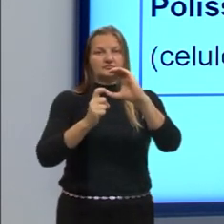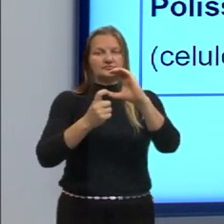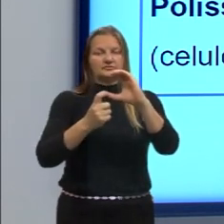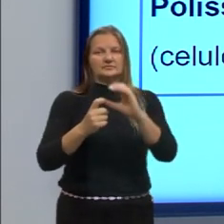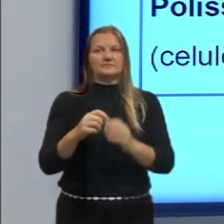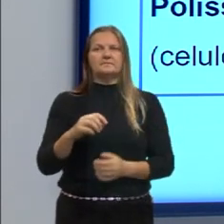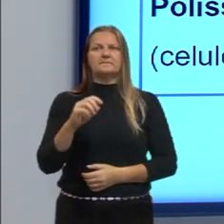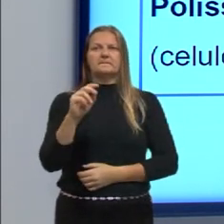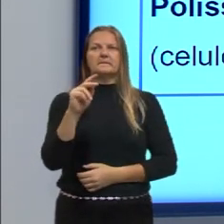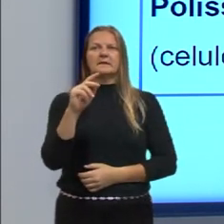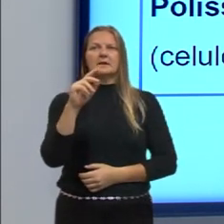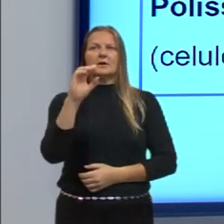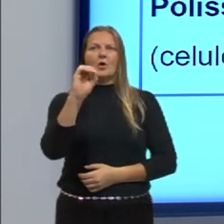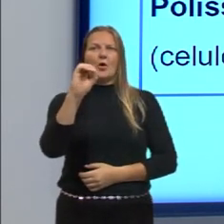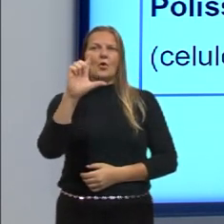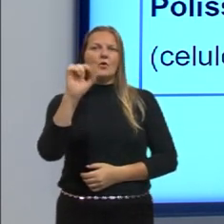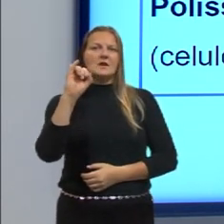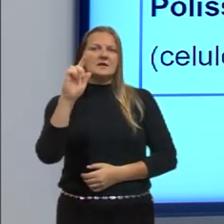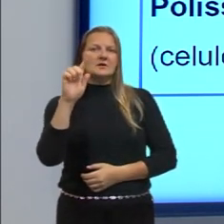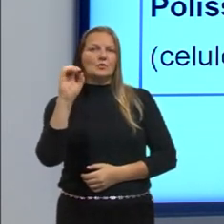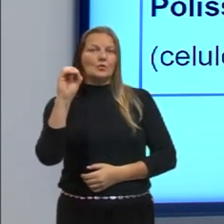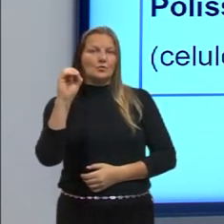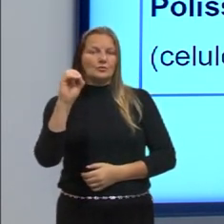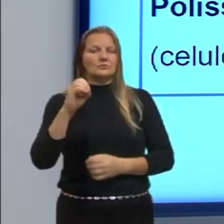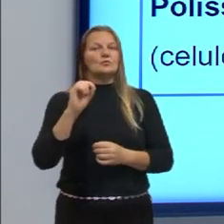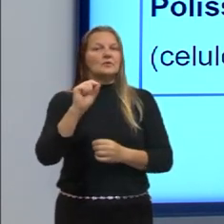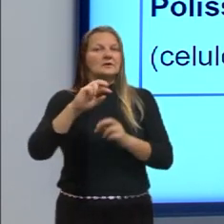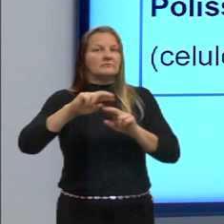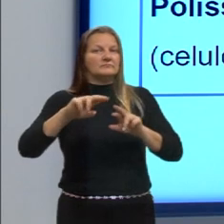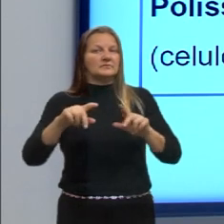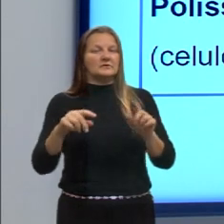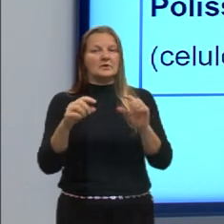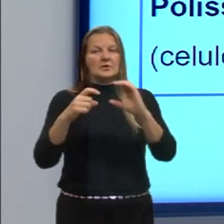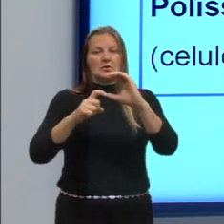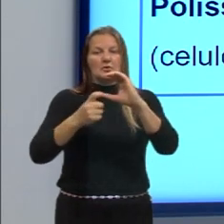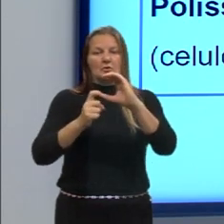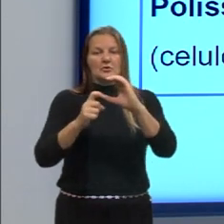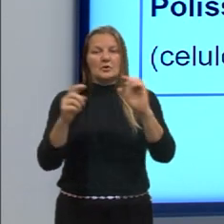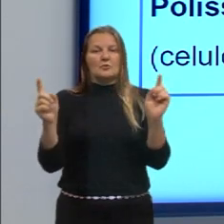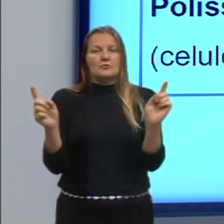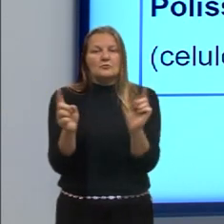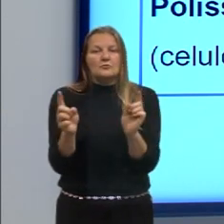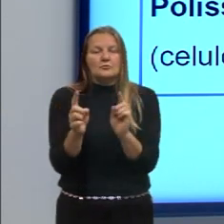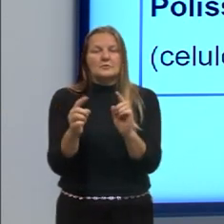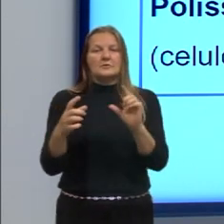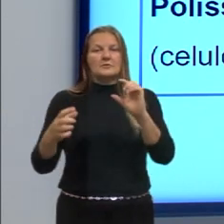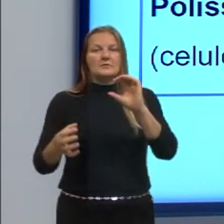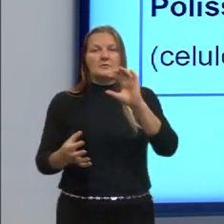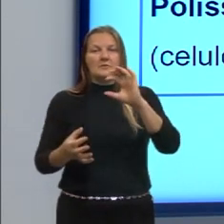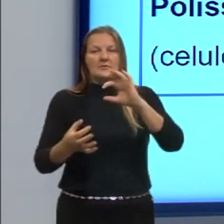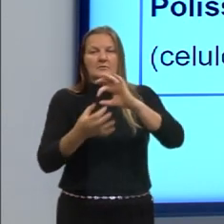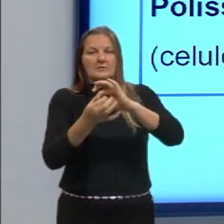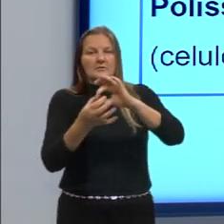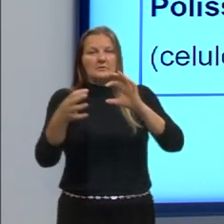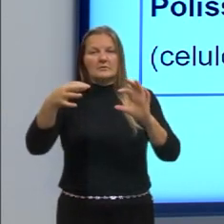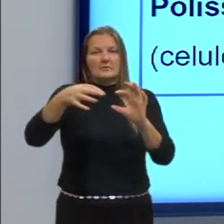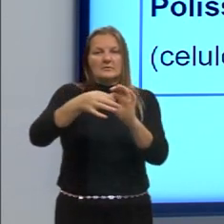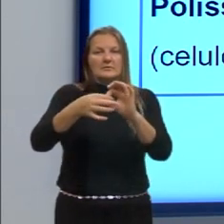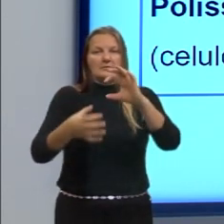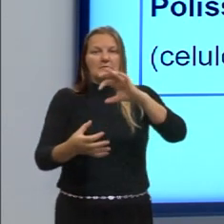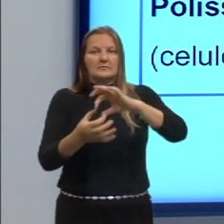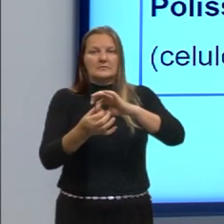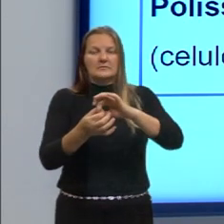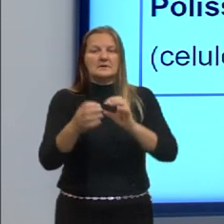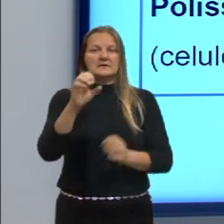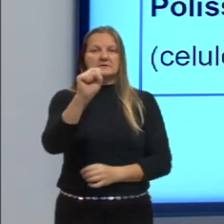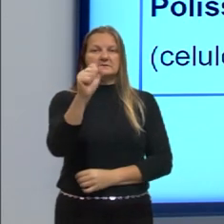sacarídeos são compostos de cadeias curtas né Unidas por ligação glicosídia sacarose então eu vou até